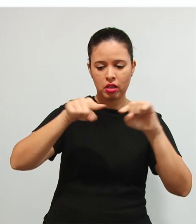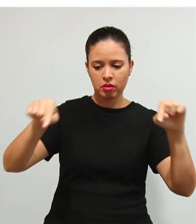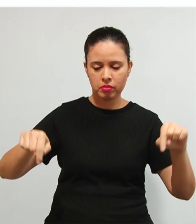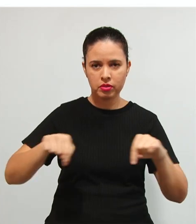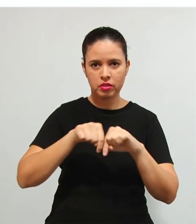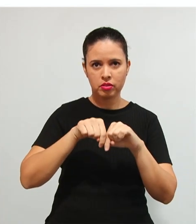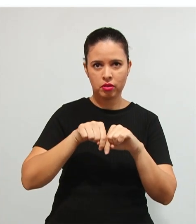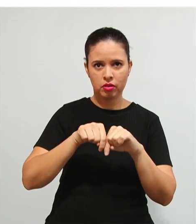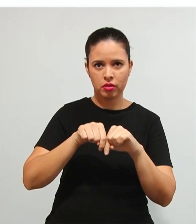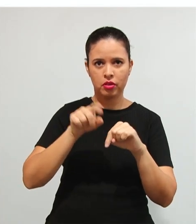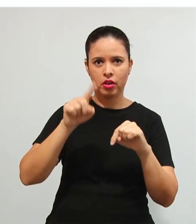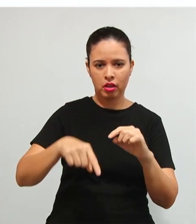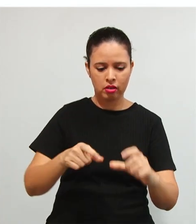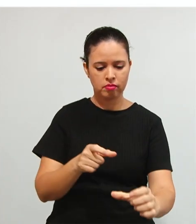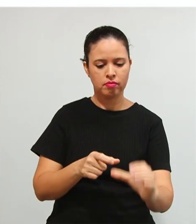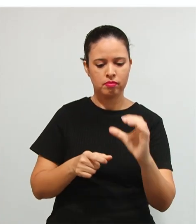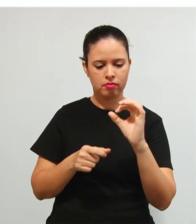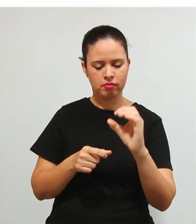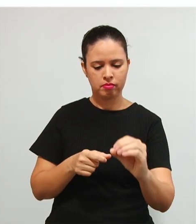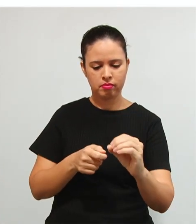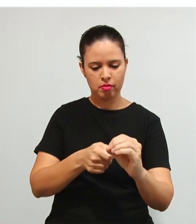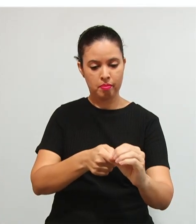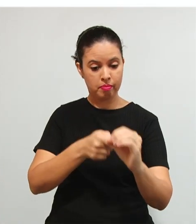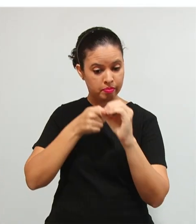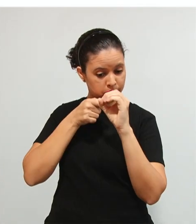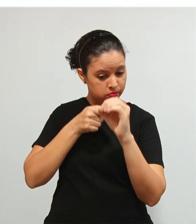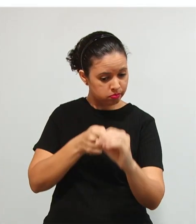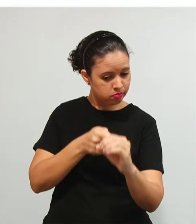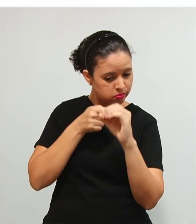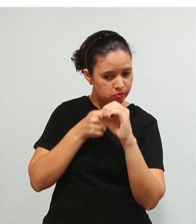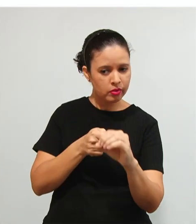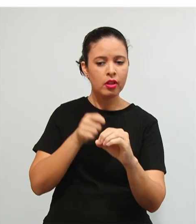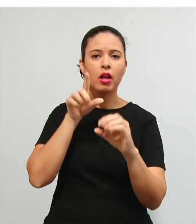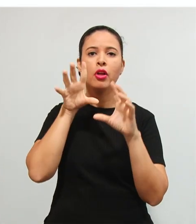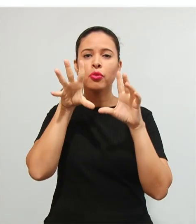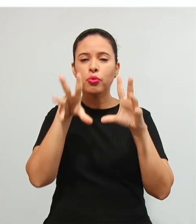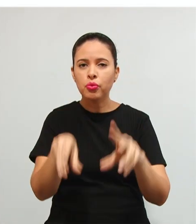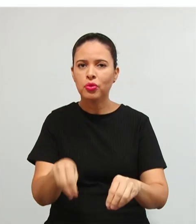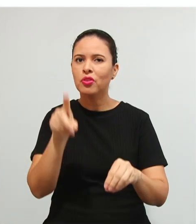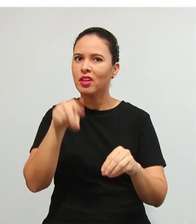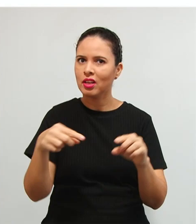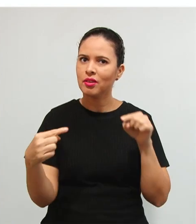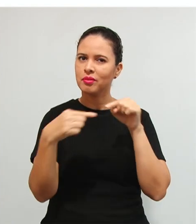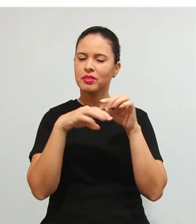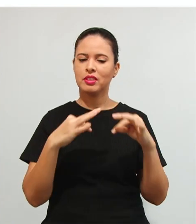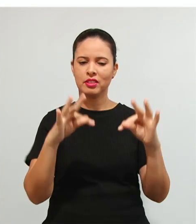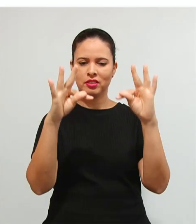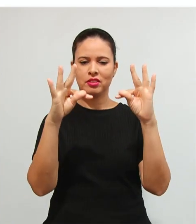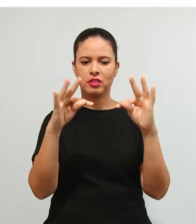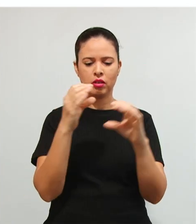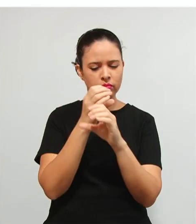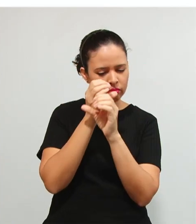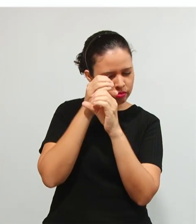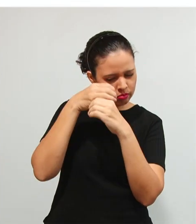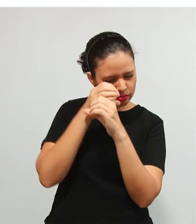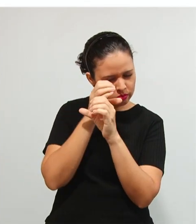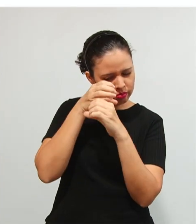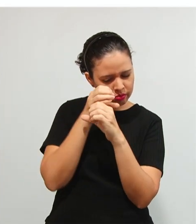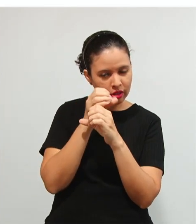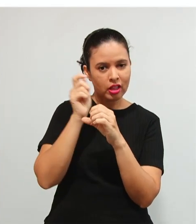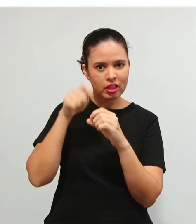uma lupa de aumento. Tudo isso são ferramentas tecnológicas. O microscópio permite ver coisas que a gente não consegue